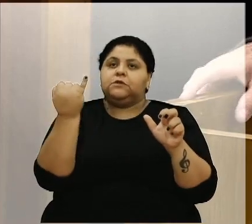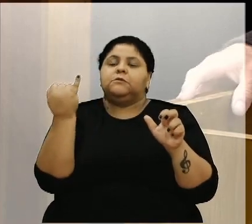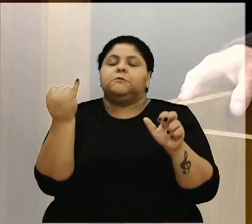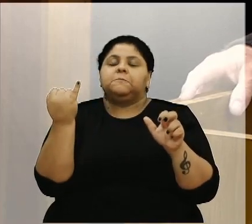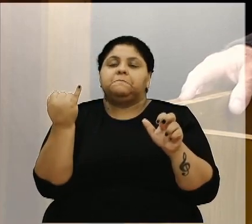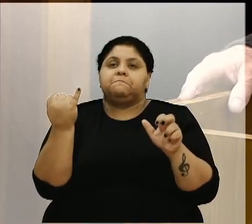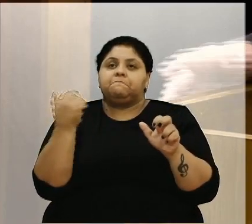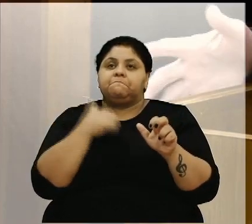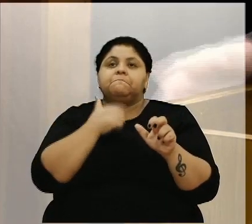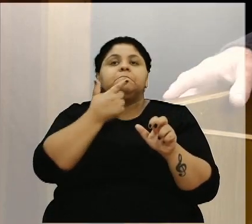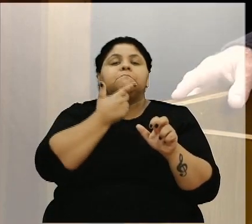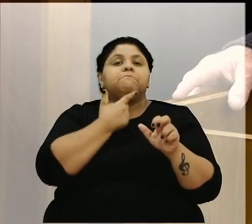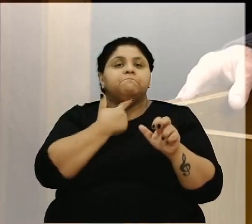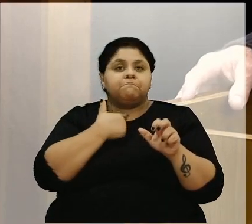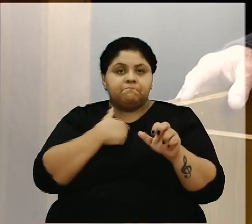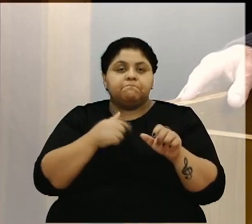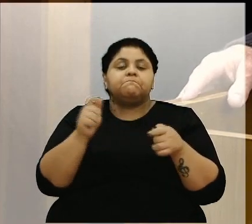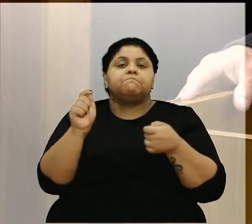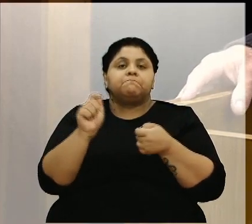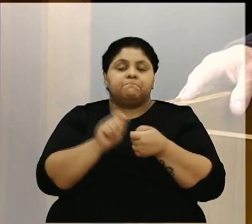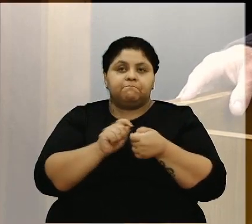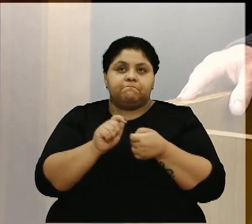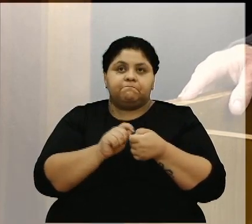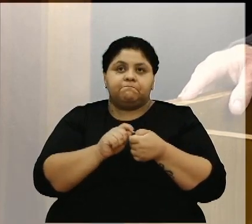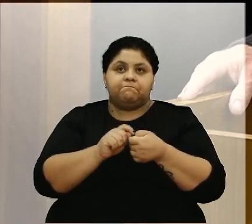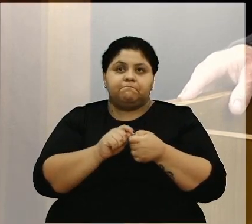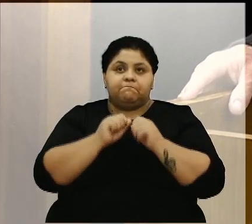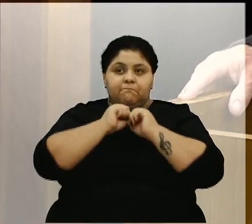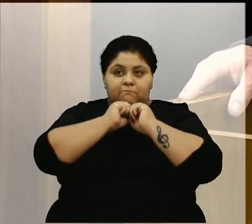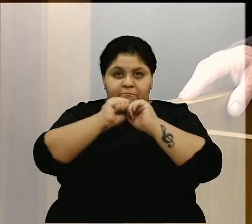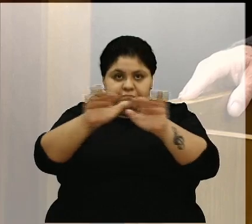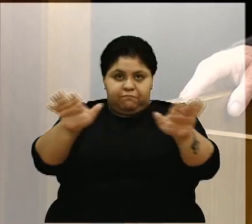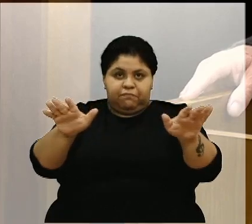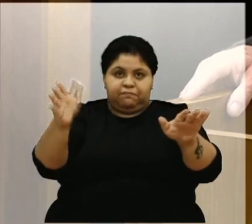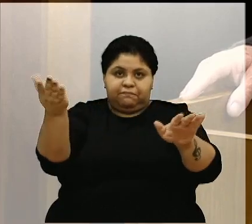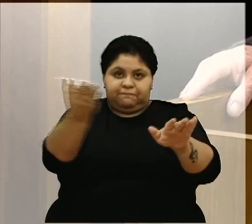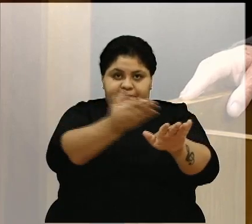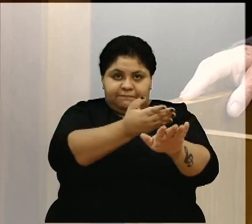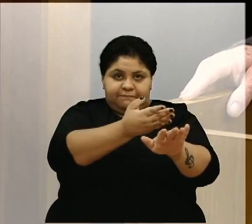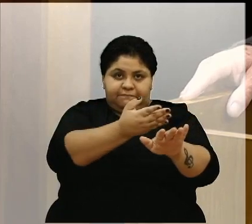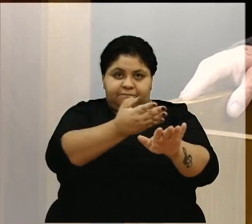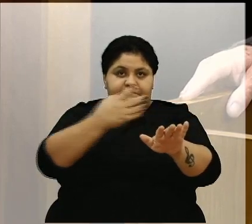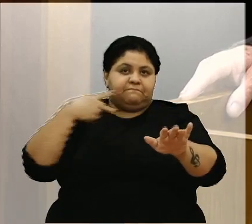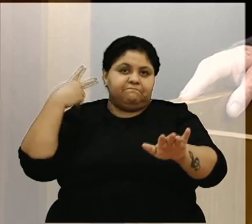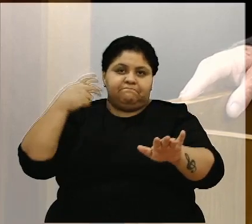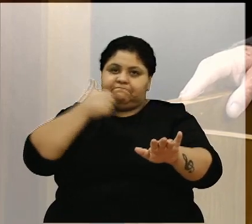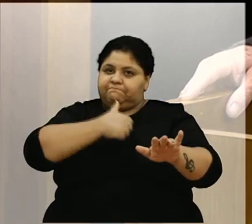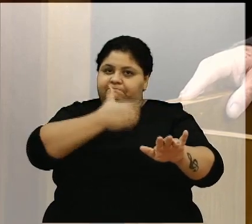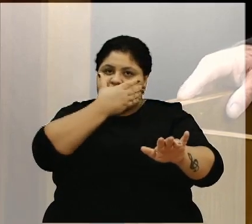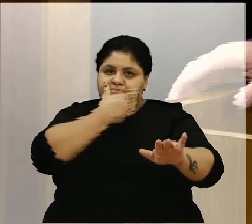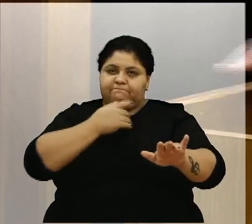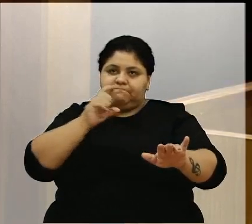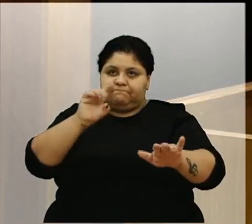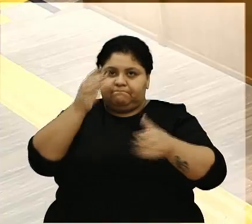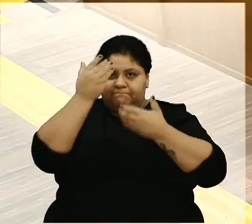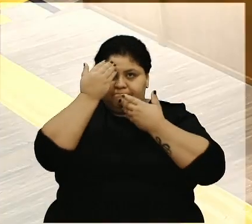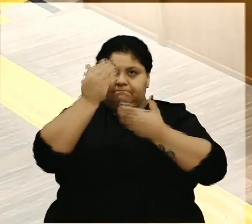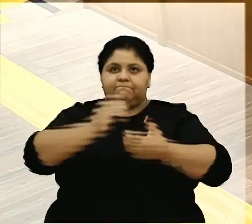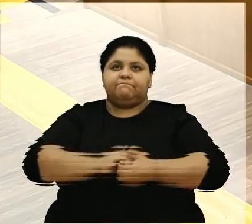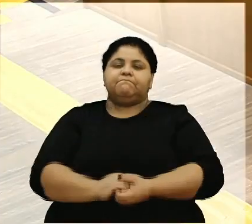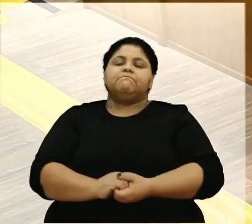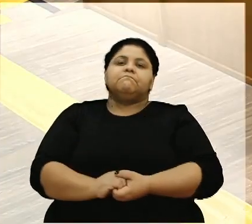eu gostaria e estou fazendo, compartilhando com as senhoras e senhores vereadores. Era isso, meu muito obrigado.